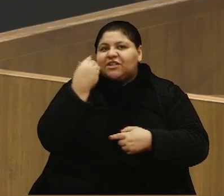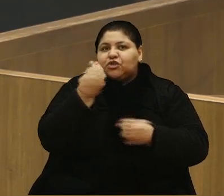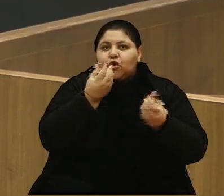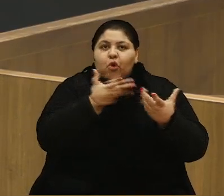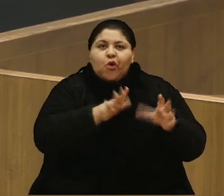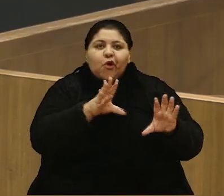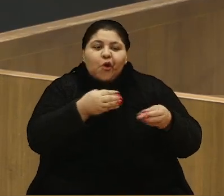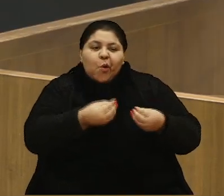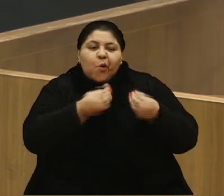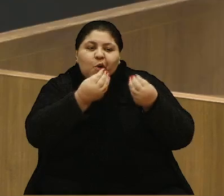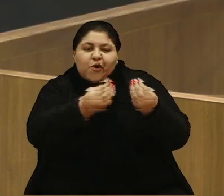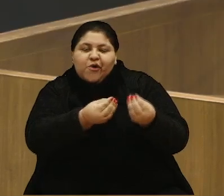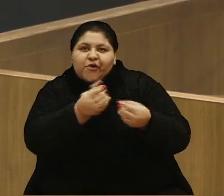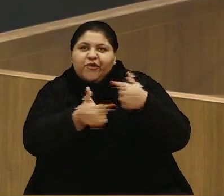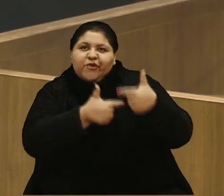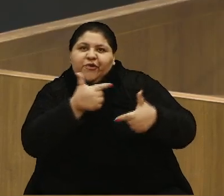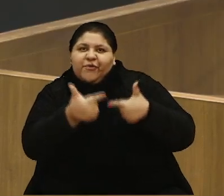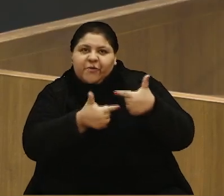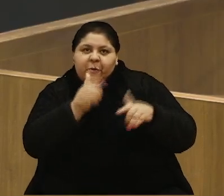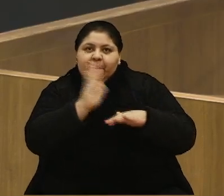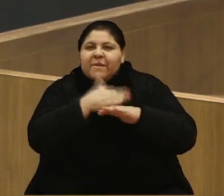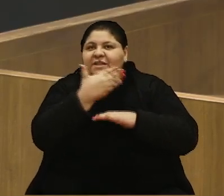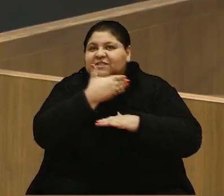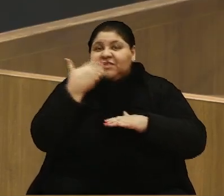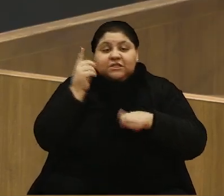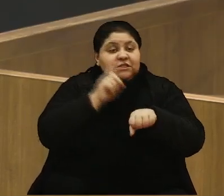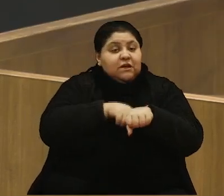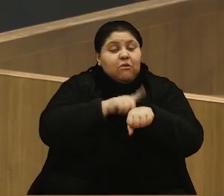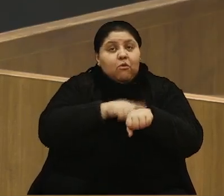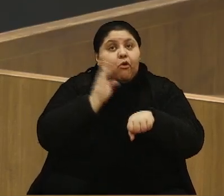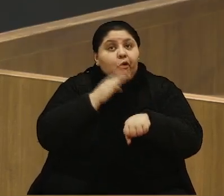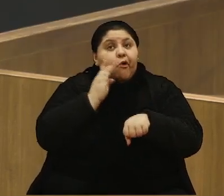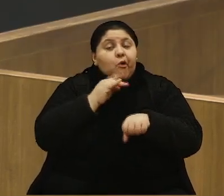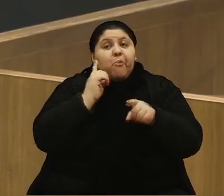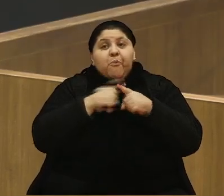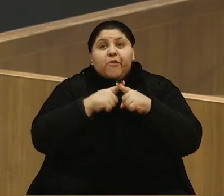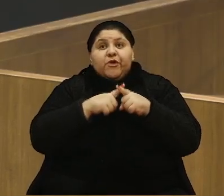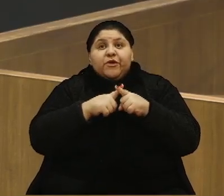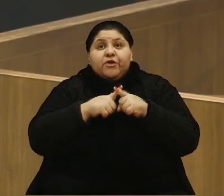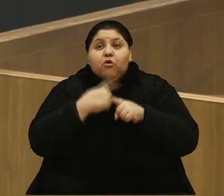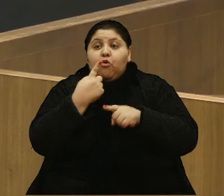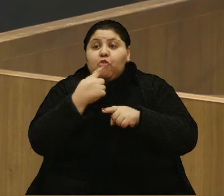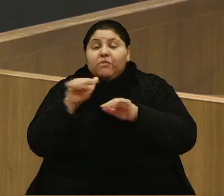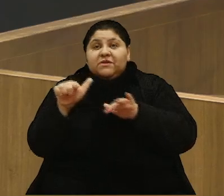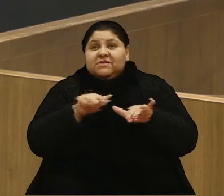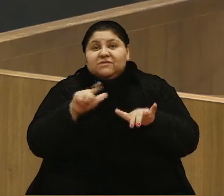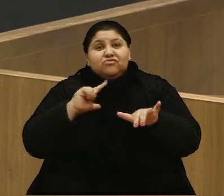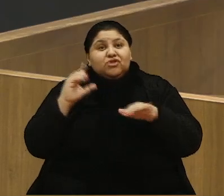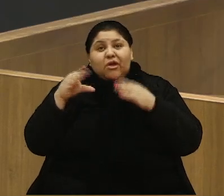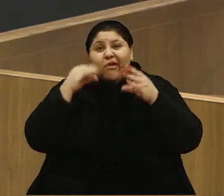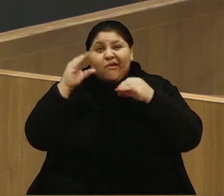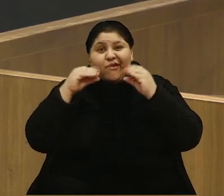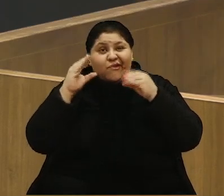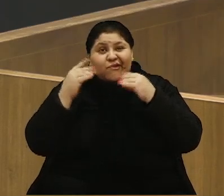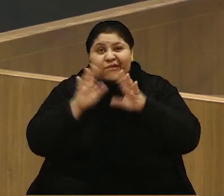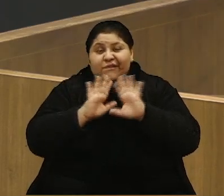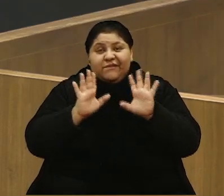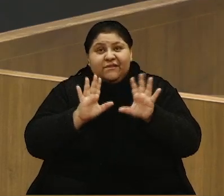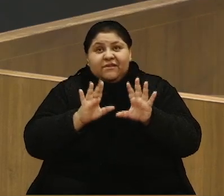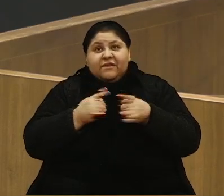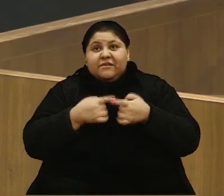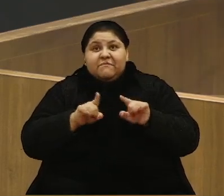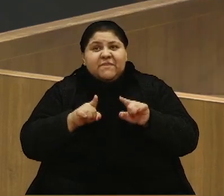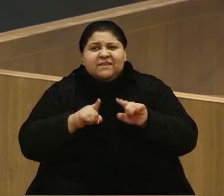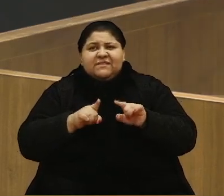Eu entrego minha missão prometida muito mais fácil, em tempo recorde, porque eu tento passar uma semana, 2, sem uma polêmica aqui e bater neles, mas eles mesmos